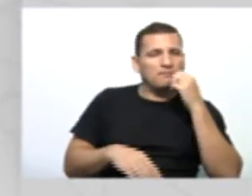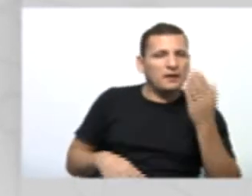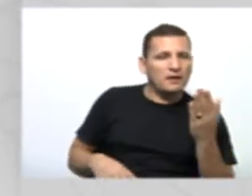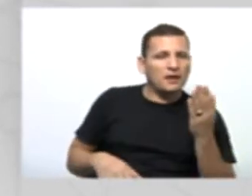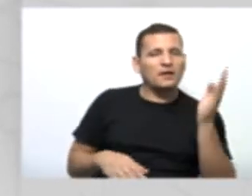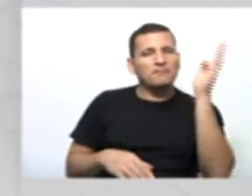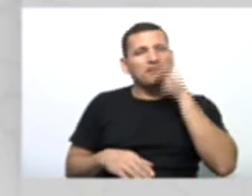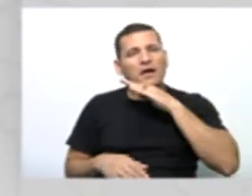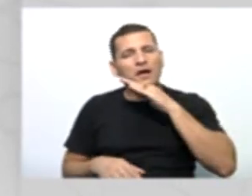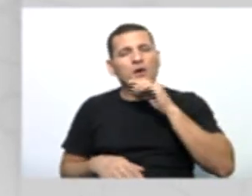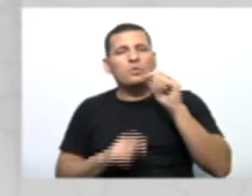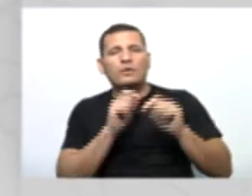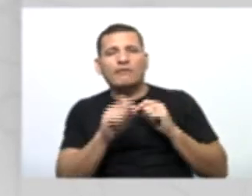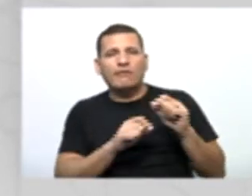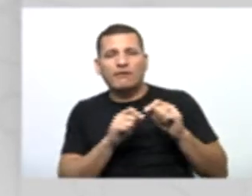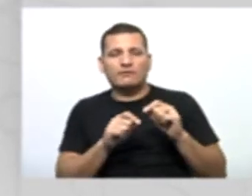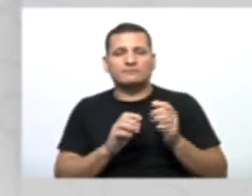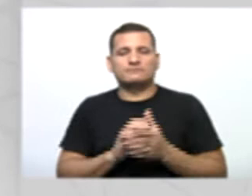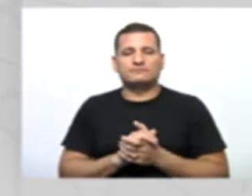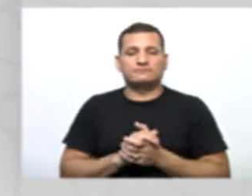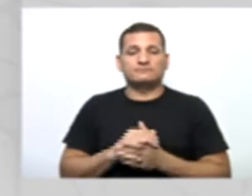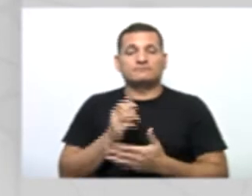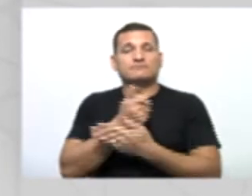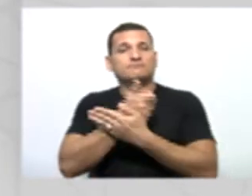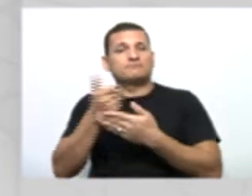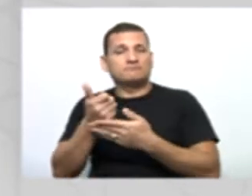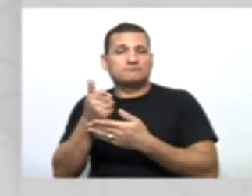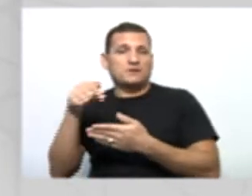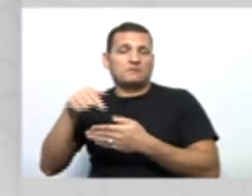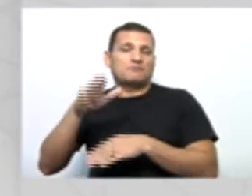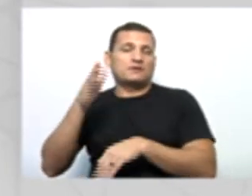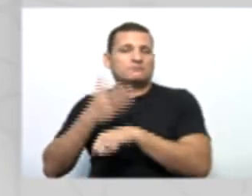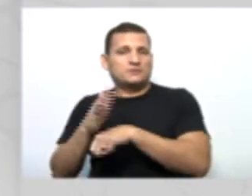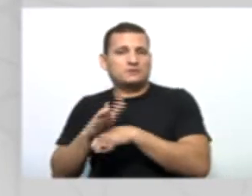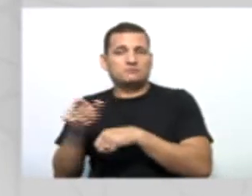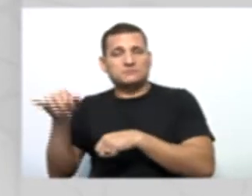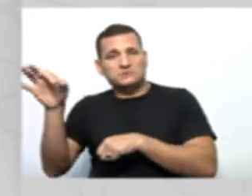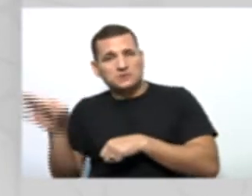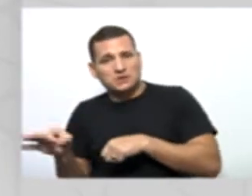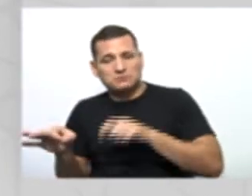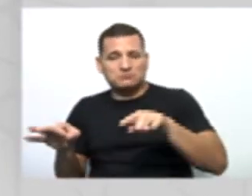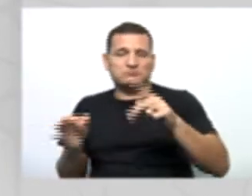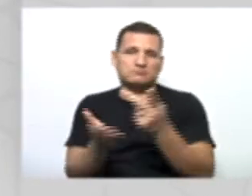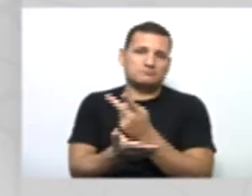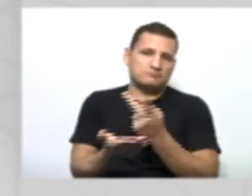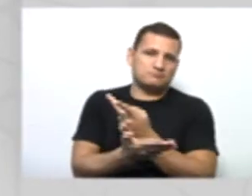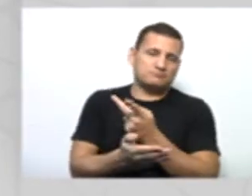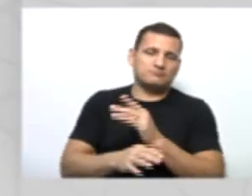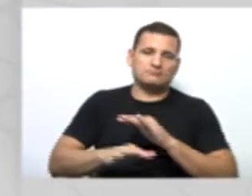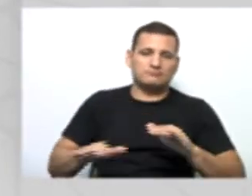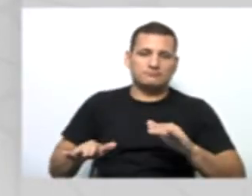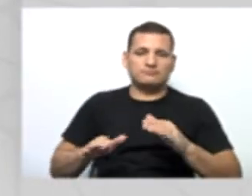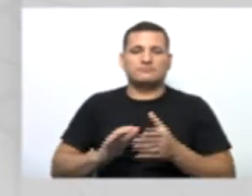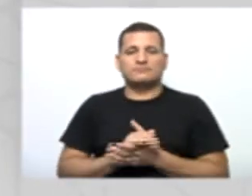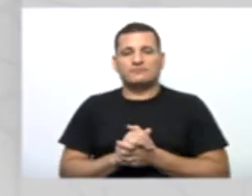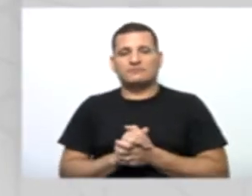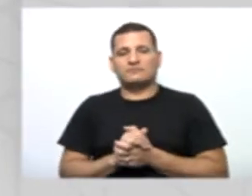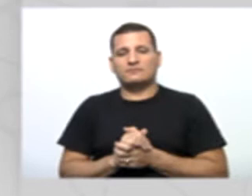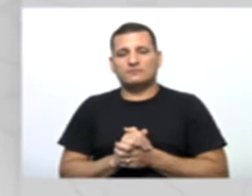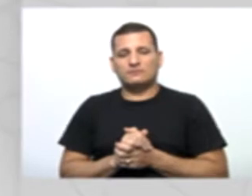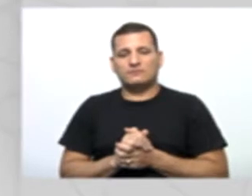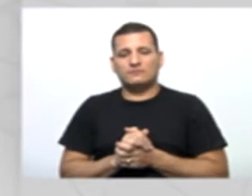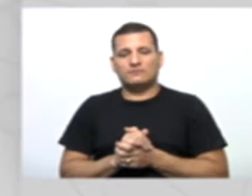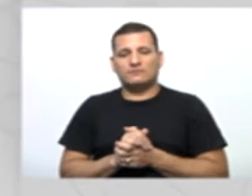de onde vem, o que é mal. Já a moral é mais prática. Isso é certo, isso é errado. Ponto. Sem